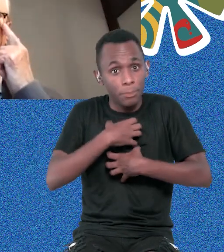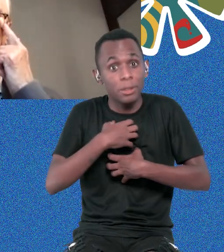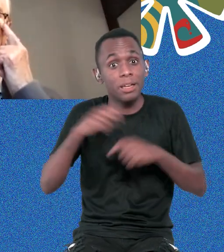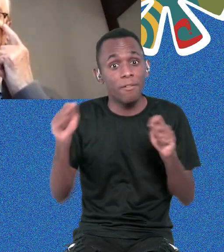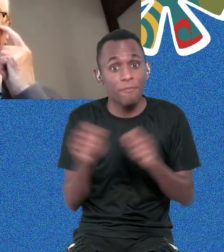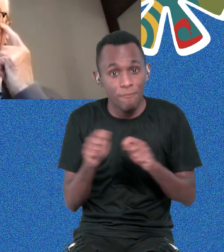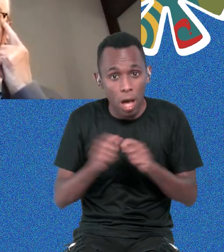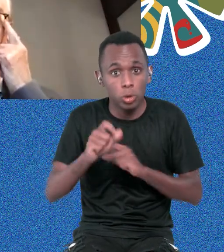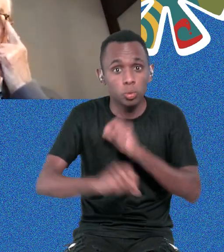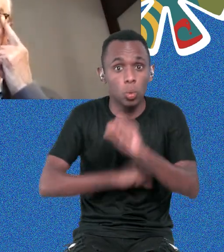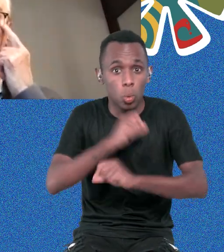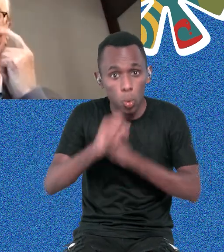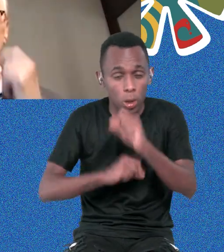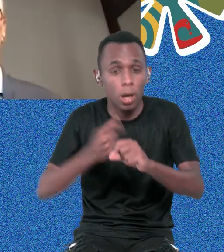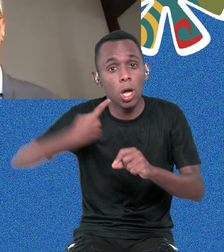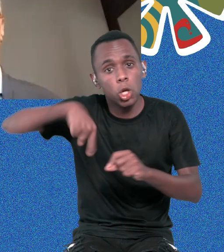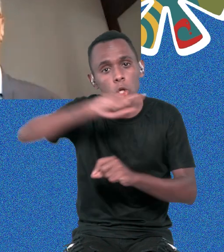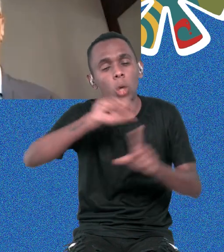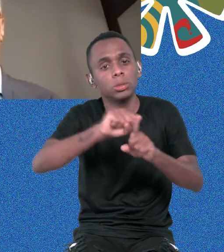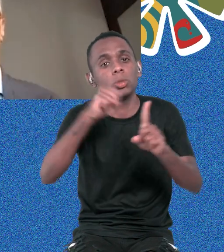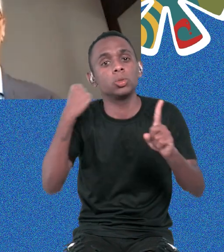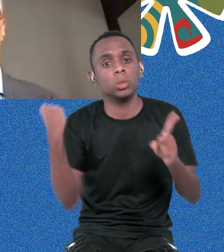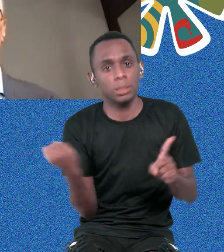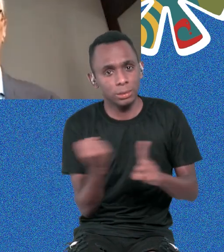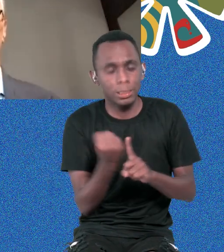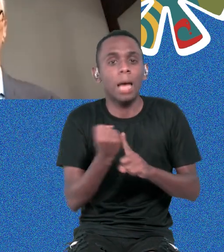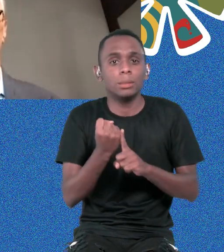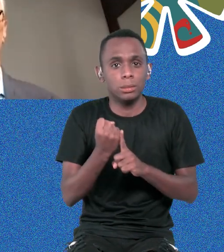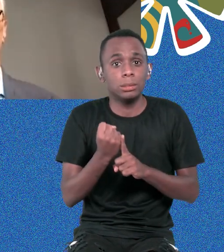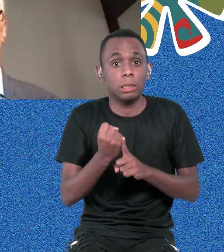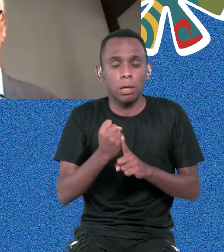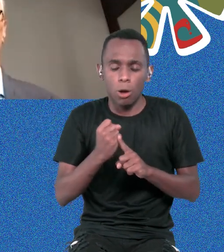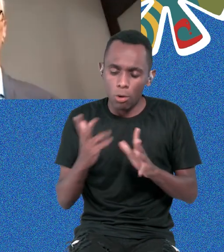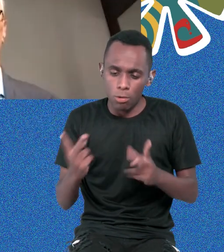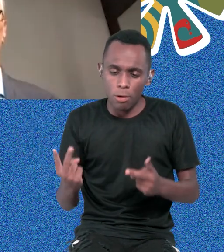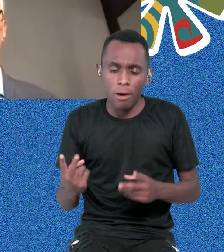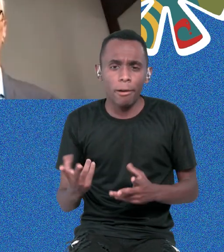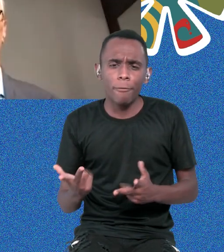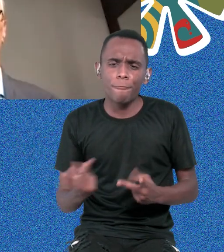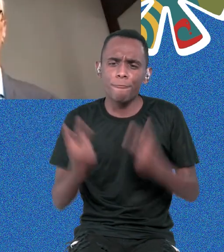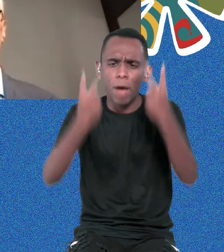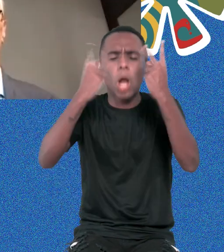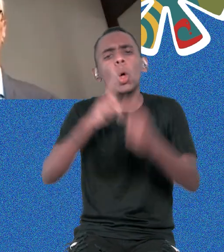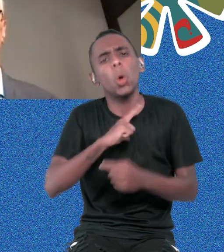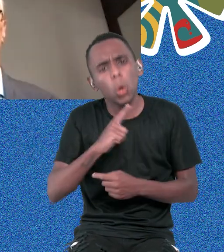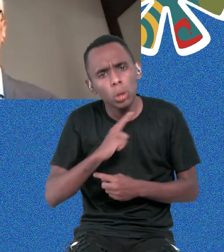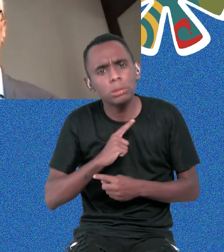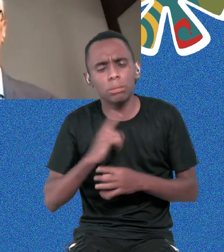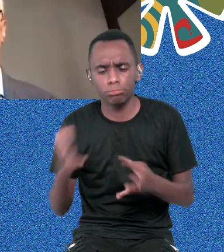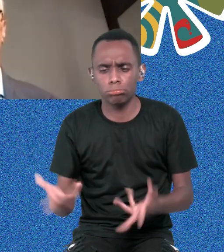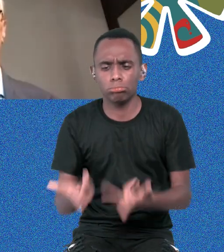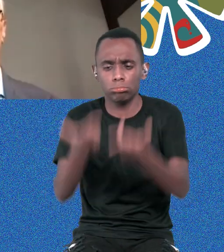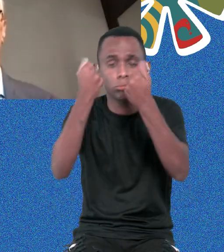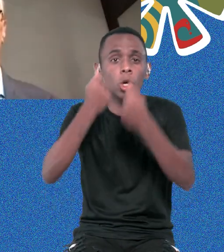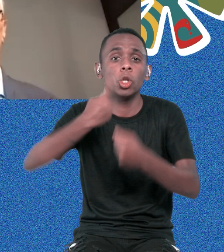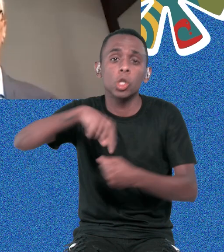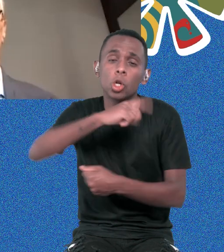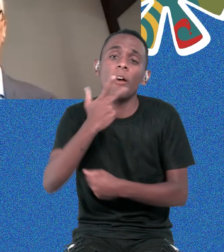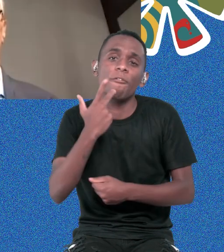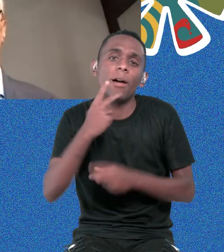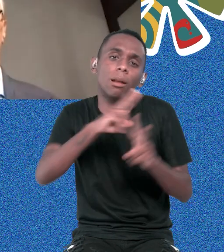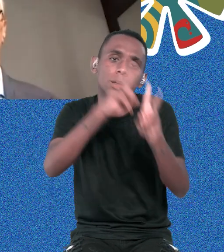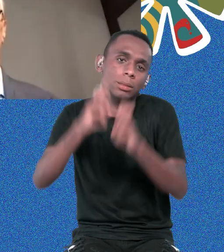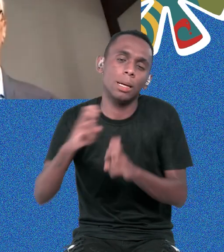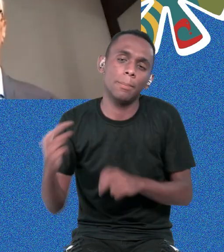sentidos que fazem da nossa sociedade uma sociedade rica em relação ao que a gente chama